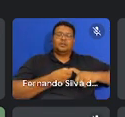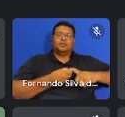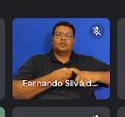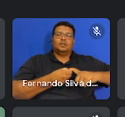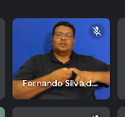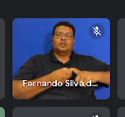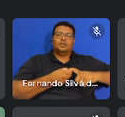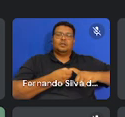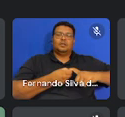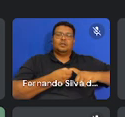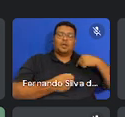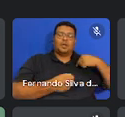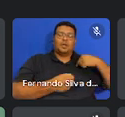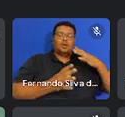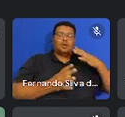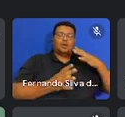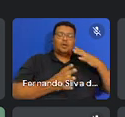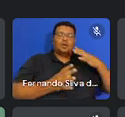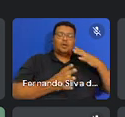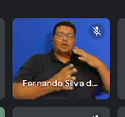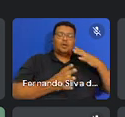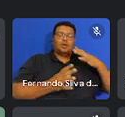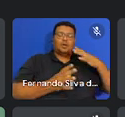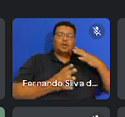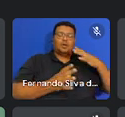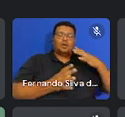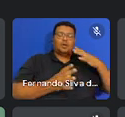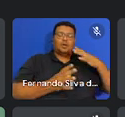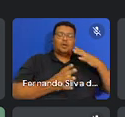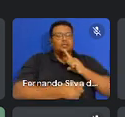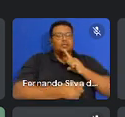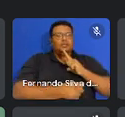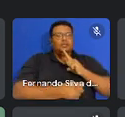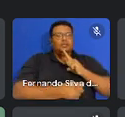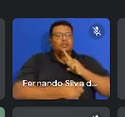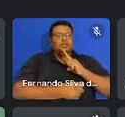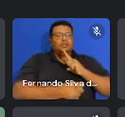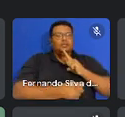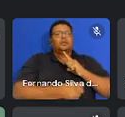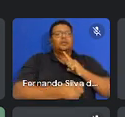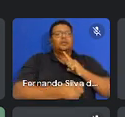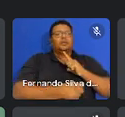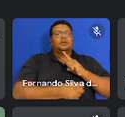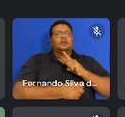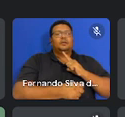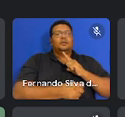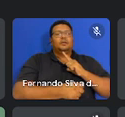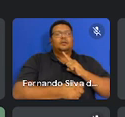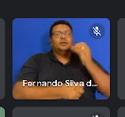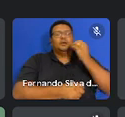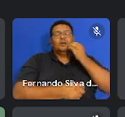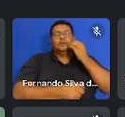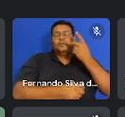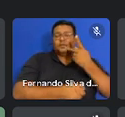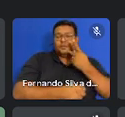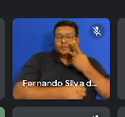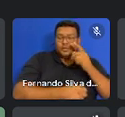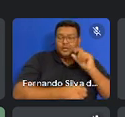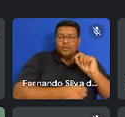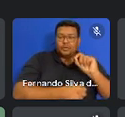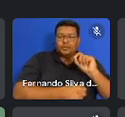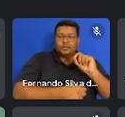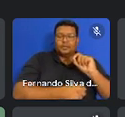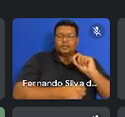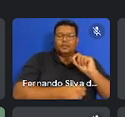meu evento agora, ele depende do diâmetro do círculo. Ele é uma função do diâmetro do círculo, porque